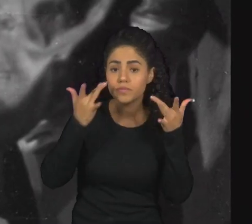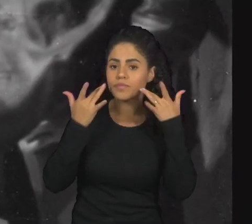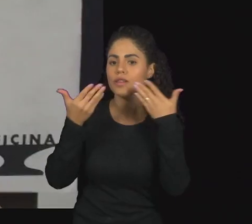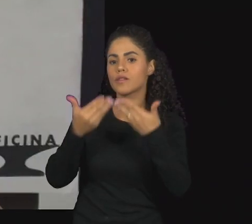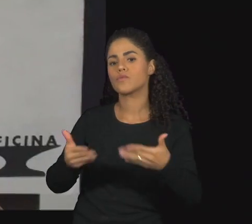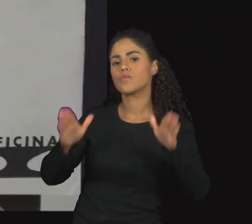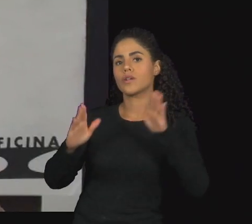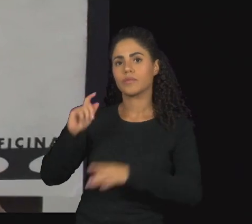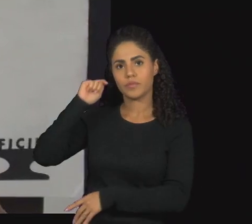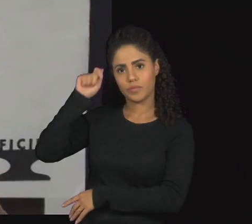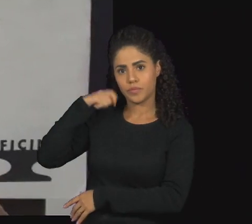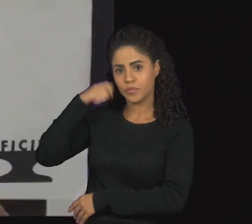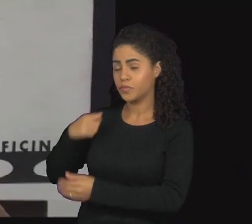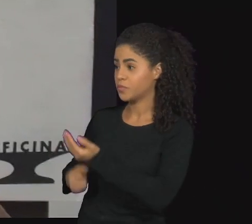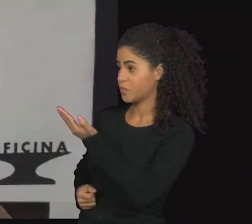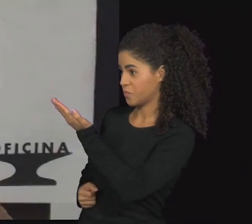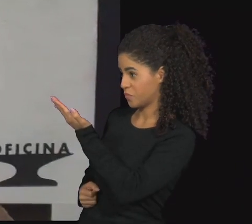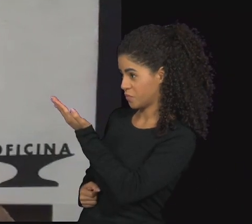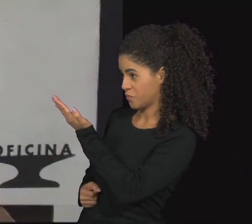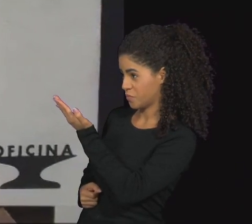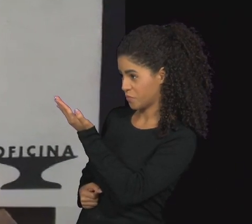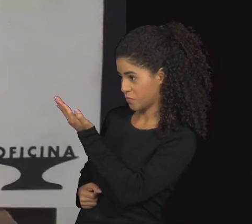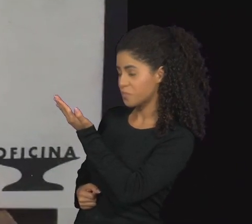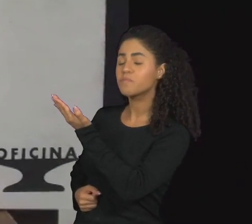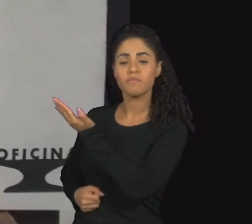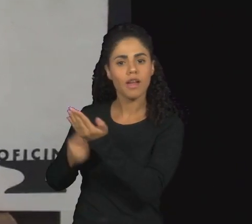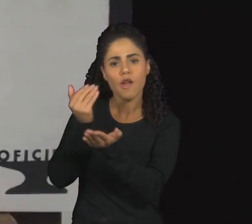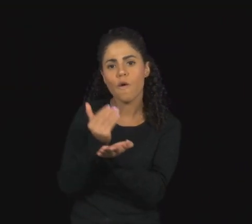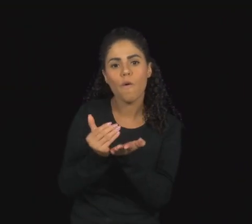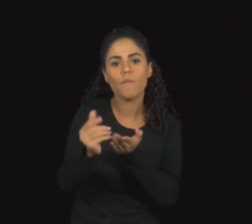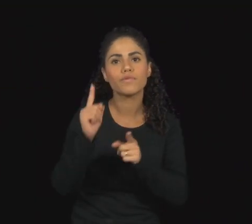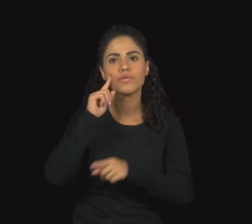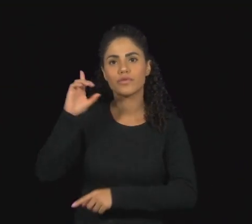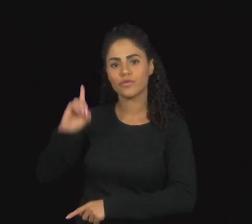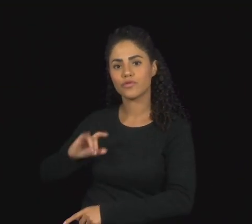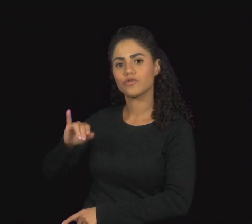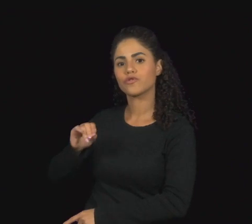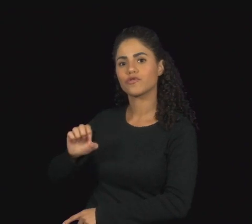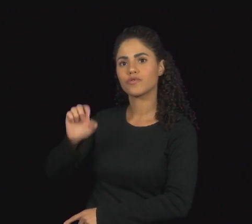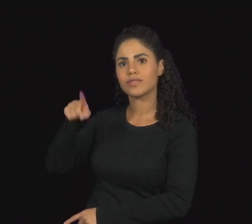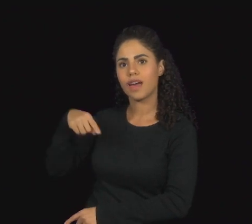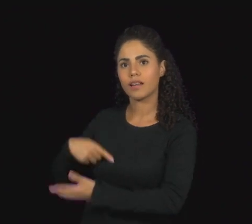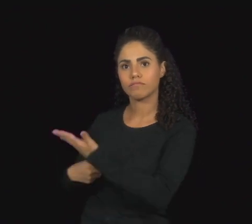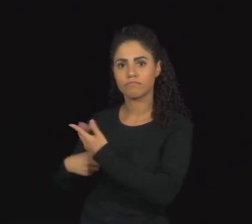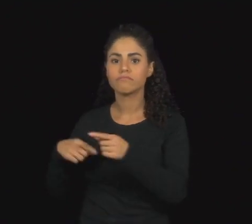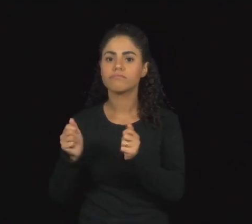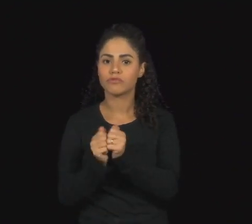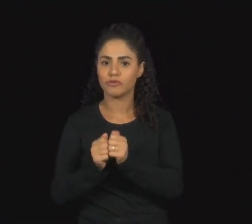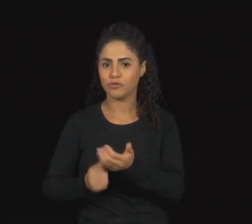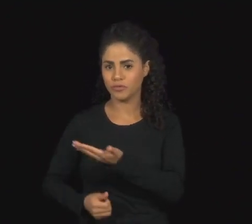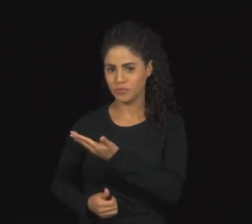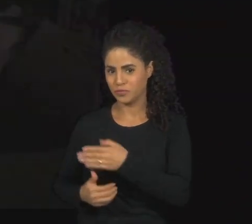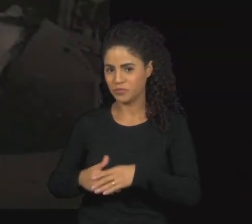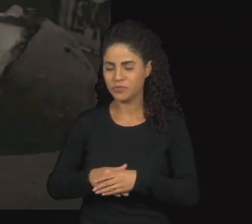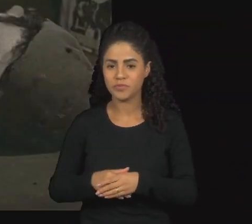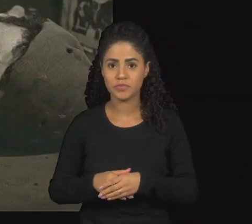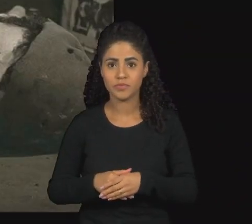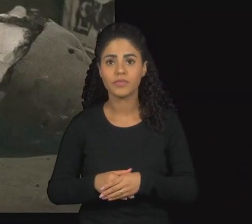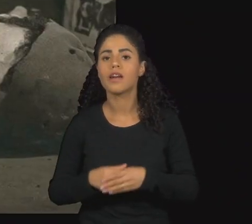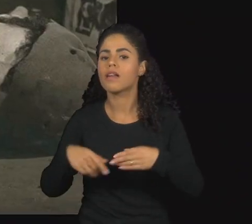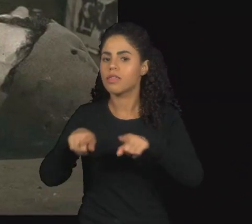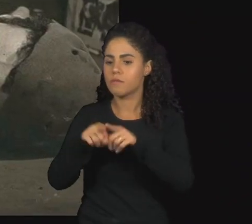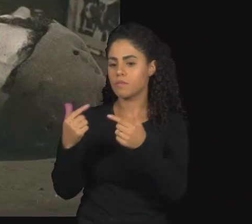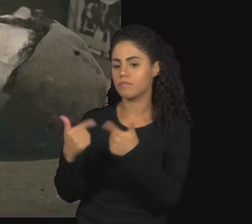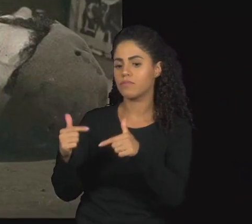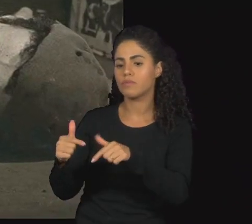como ator no espetáculo A Vida Impressa em Dólar, sob direção de José Celso Martinez Corrêa. Atuou também